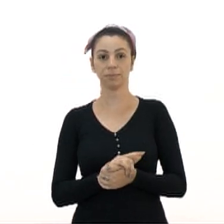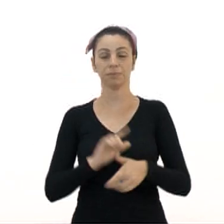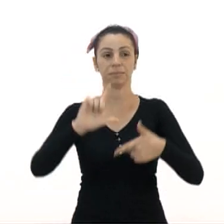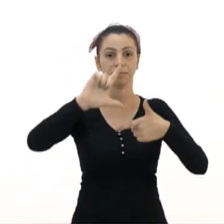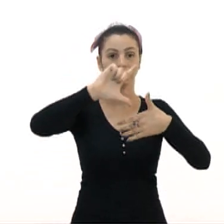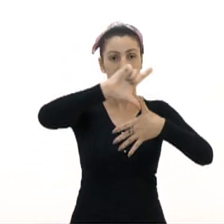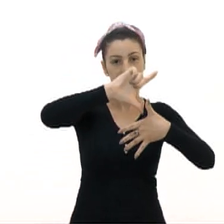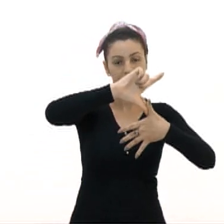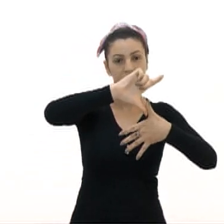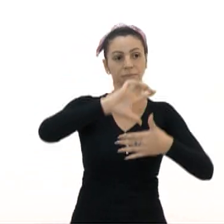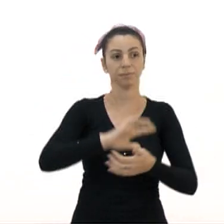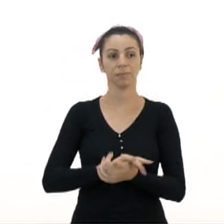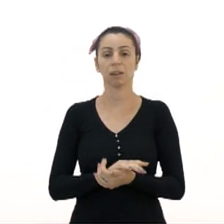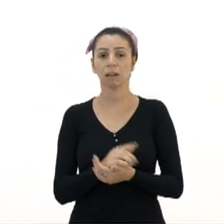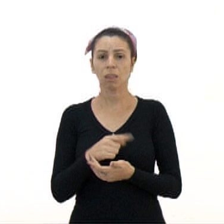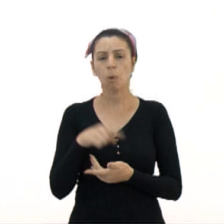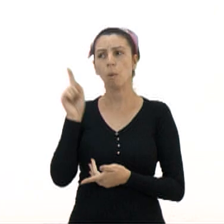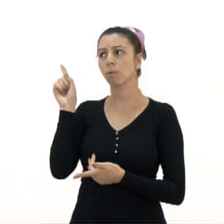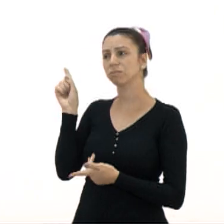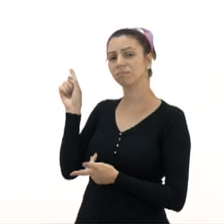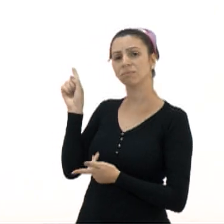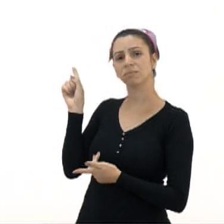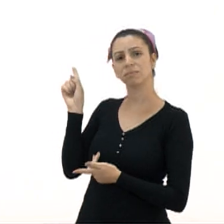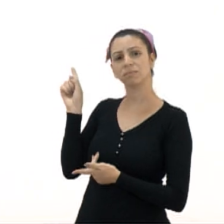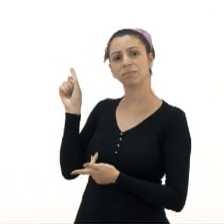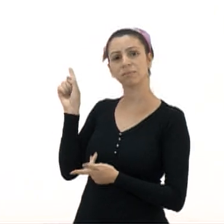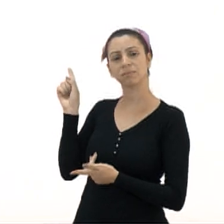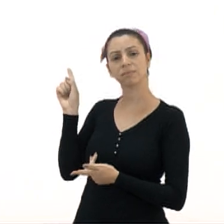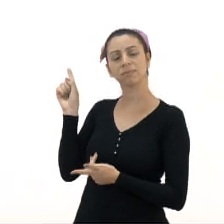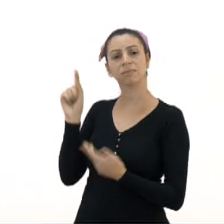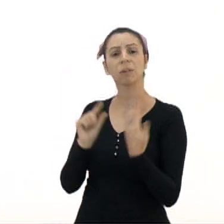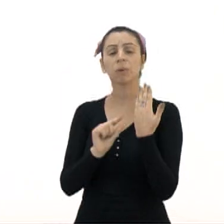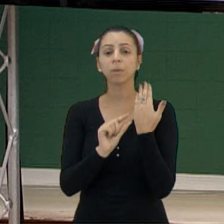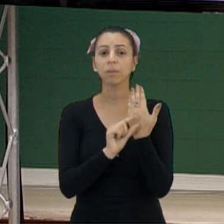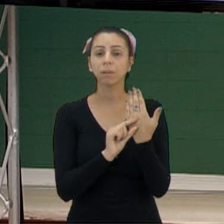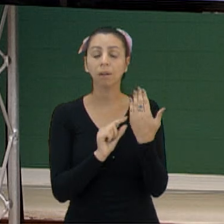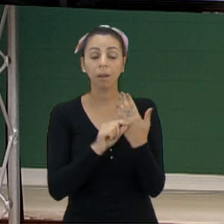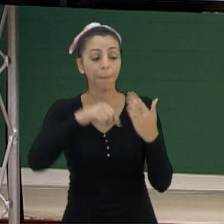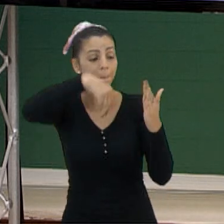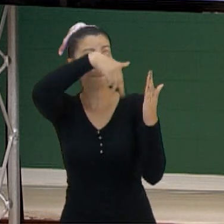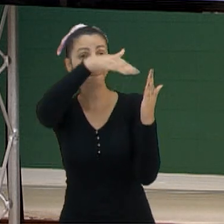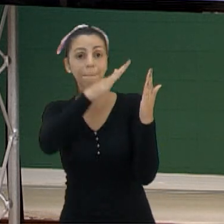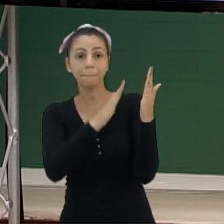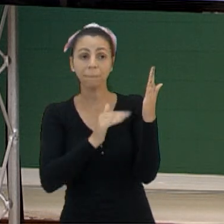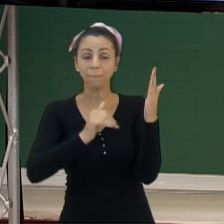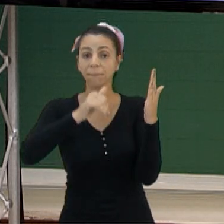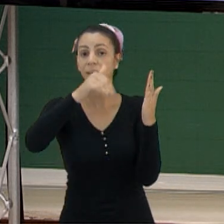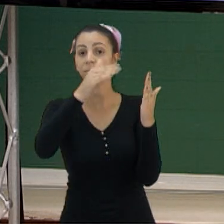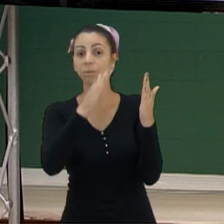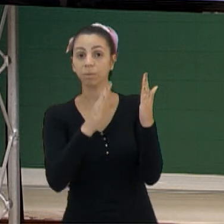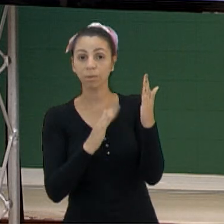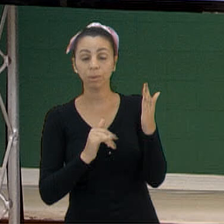ver uma aula disso. Esse quadro, gente, o Velázquez era o grande pintor da corte espanhola.